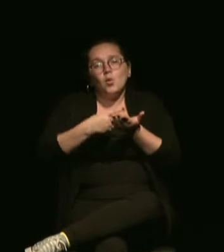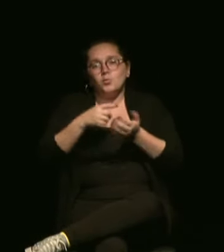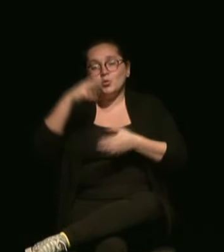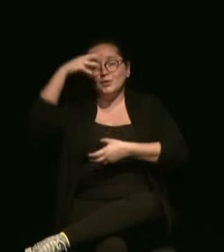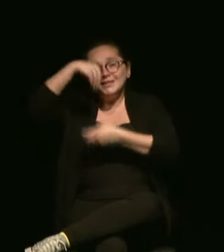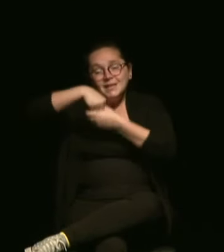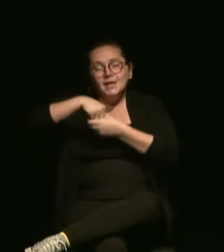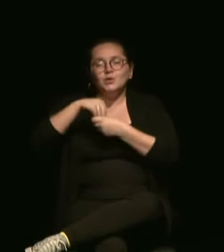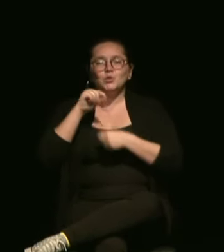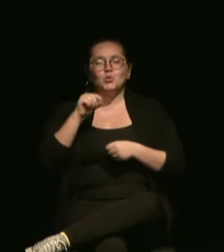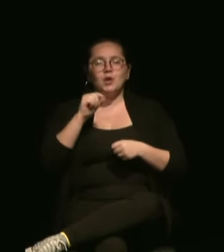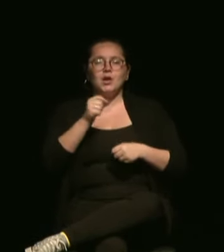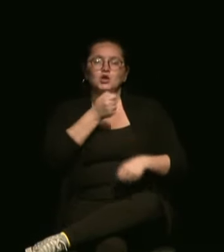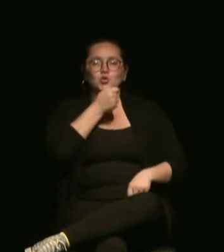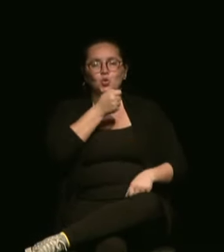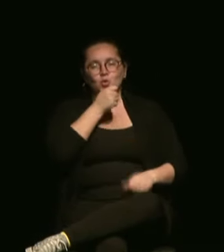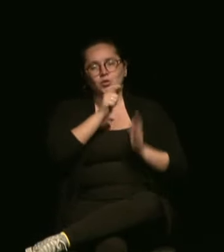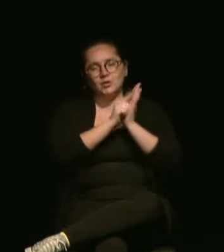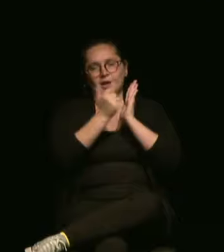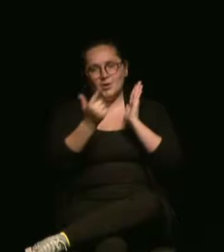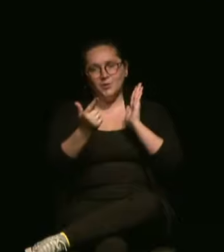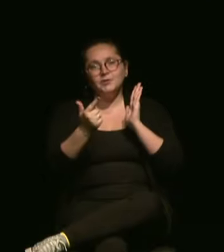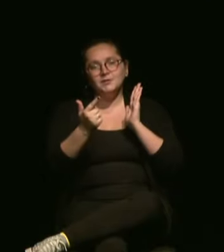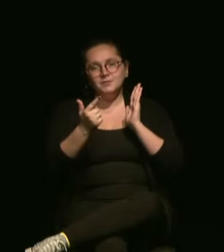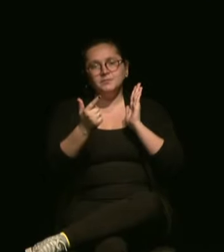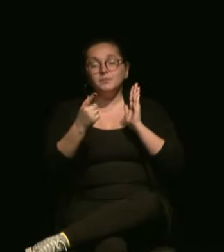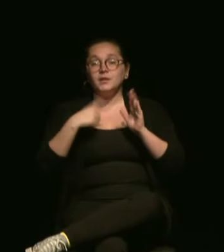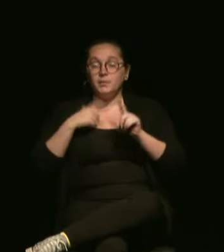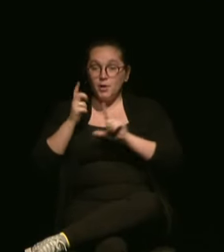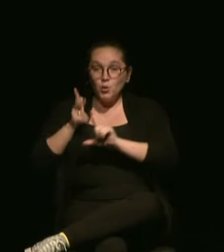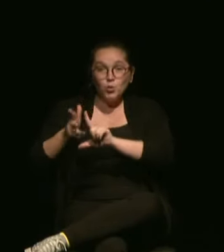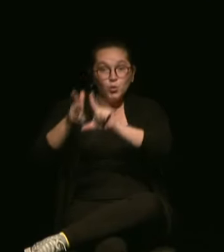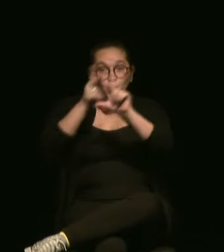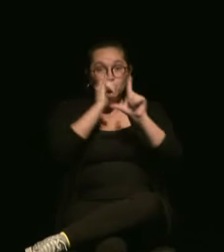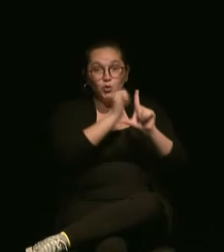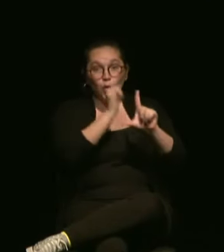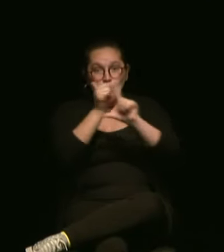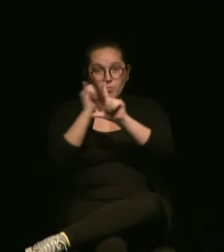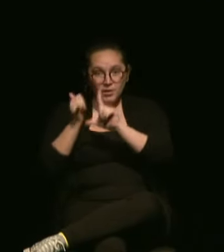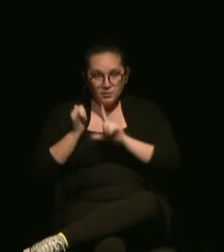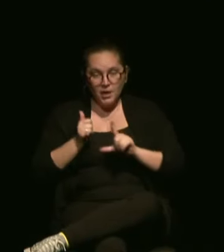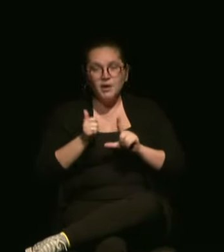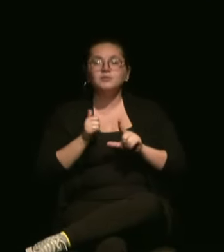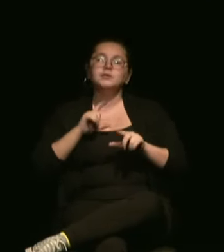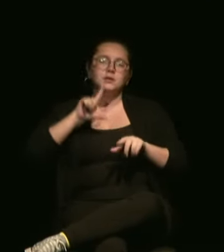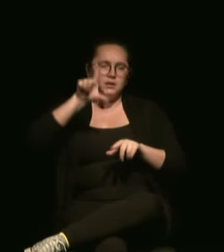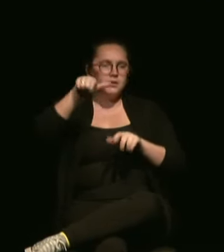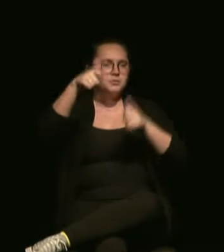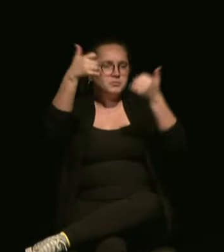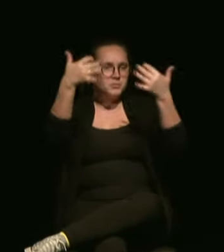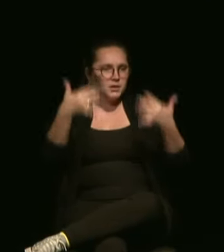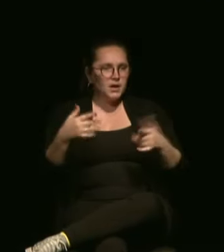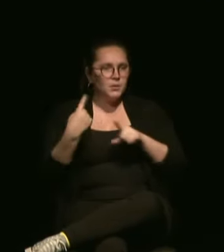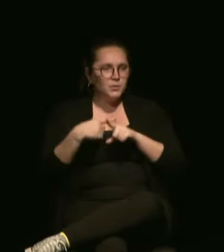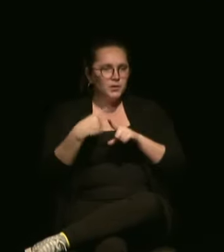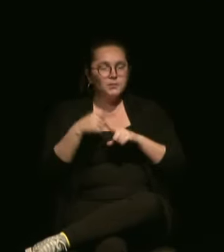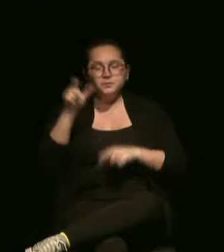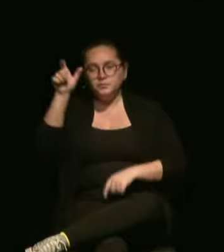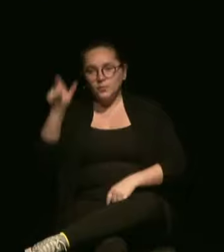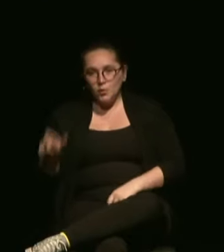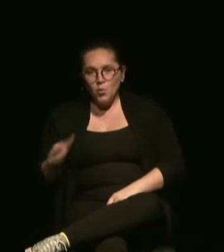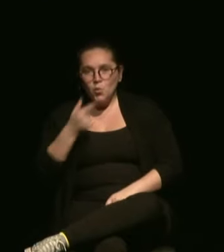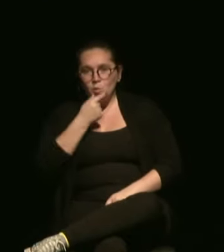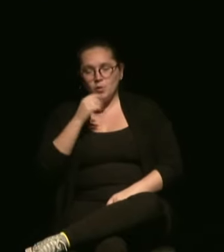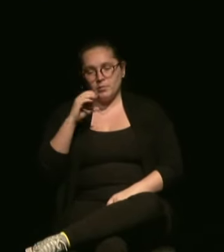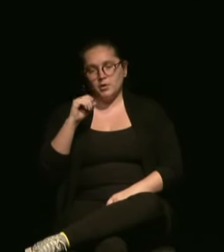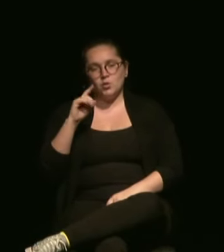convenção do documentário. O Coutinho, por razões que vão ficar claras ao longo dessa nossa conversa, o Coutinho vai eliminar os